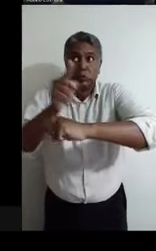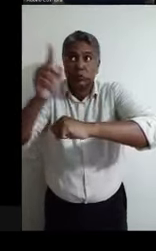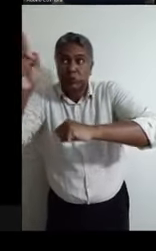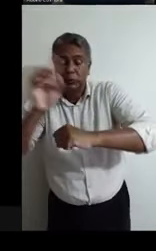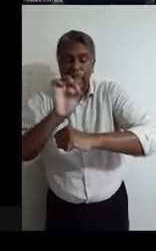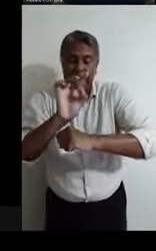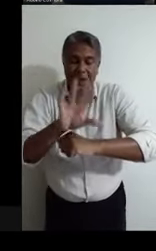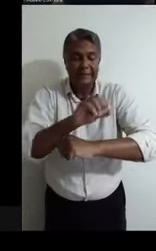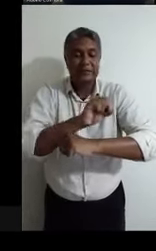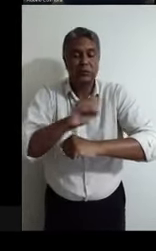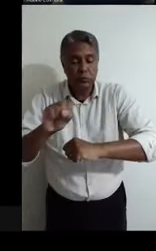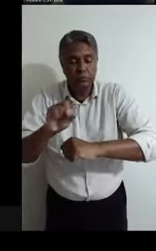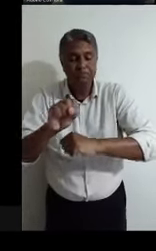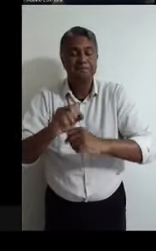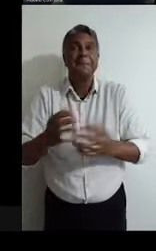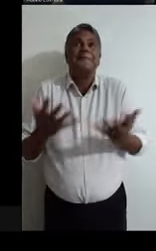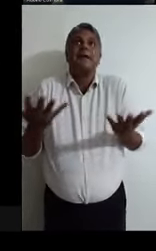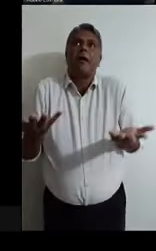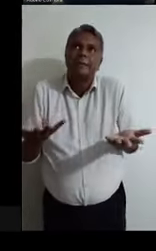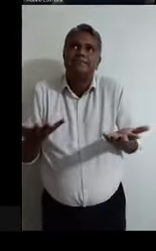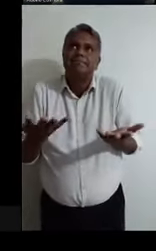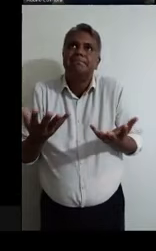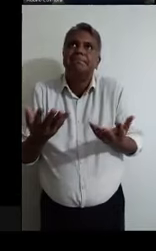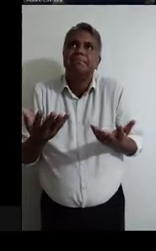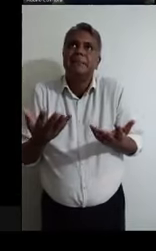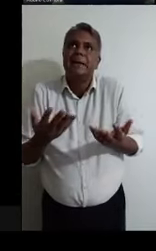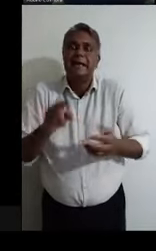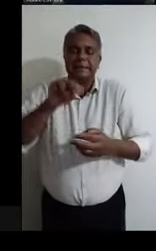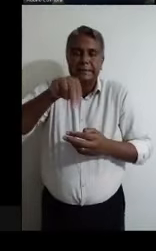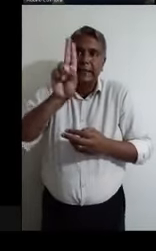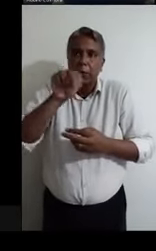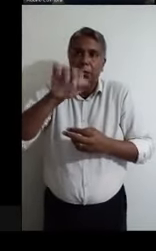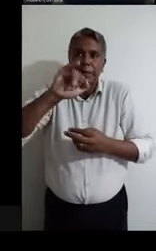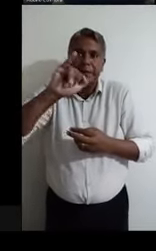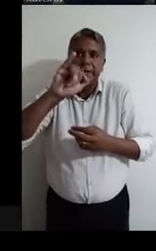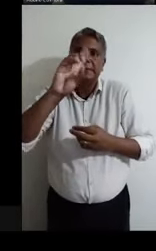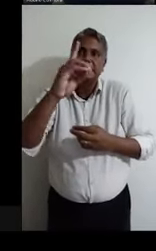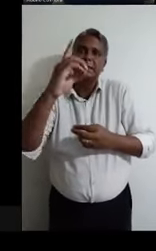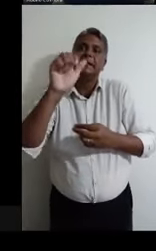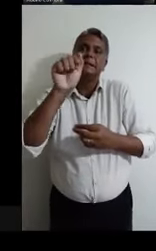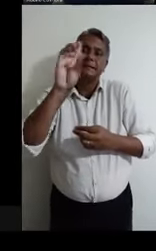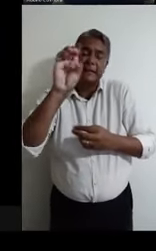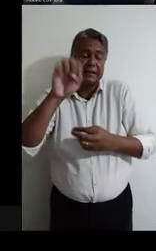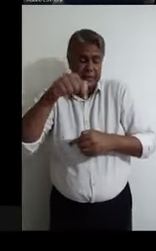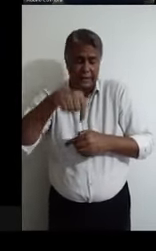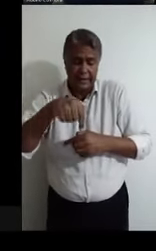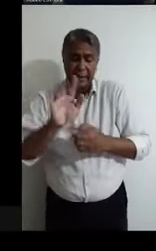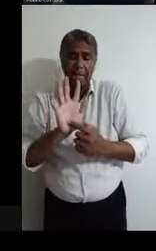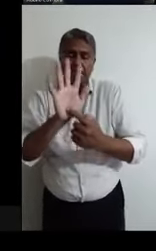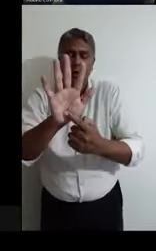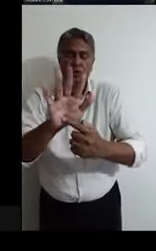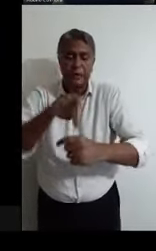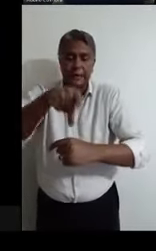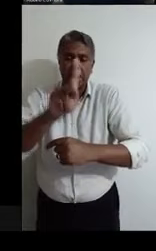segundo. Agora, será que essa unidade desse exemplo aqui é a unidade no SI de aceleração? Quilômetros por hora